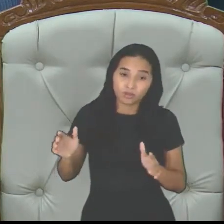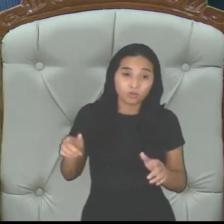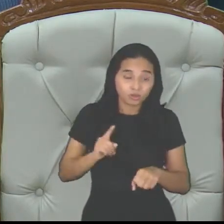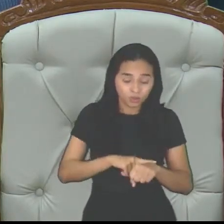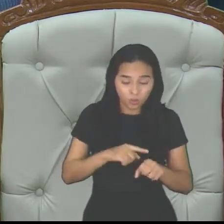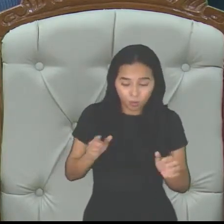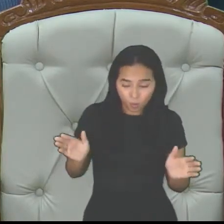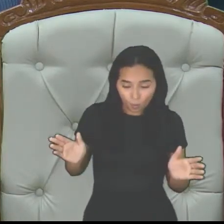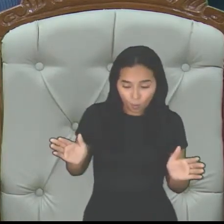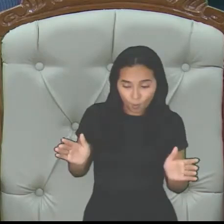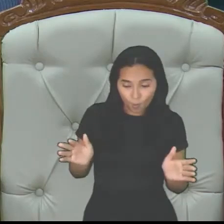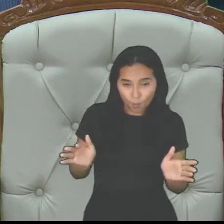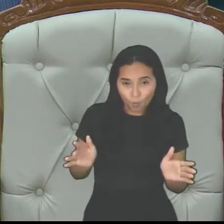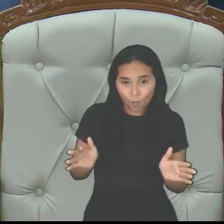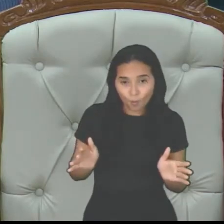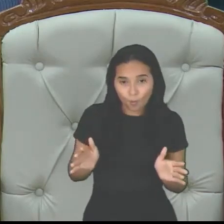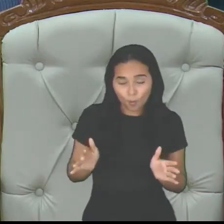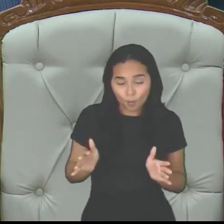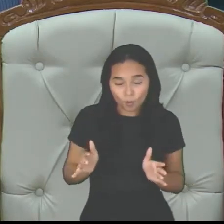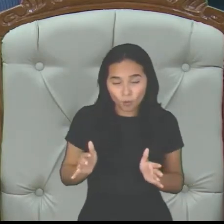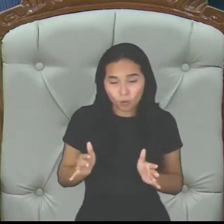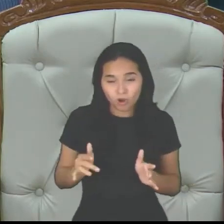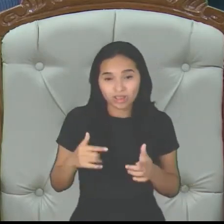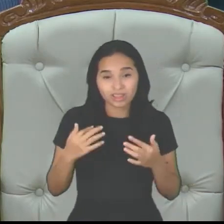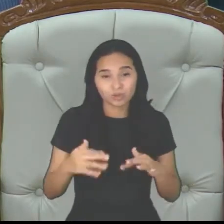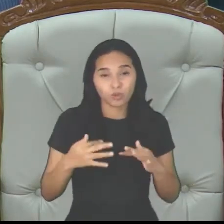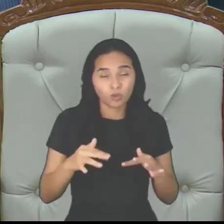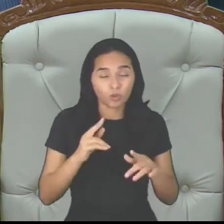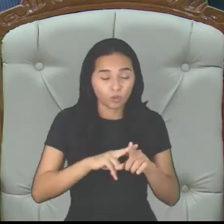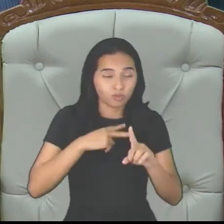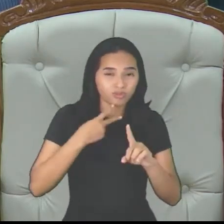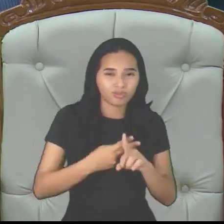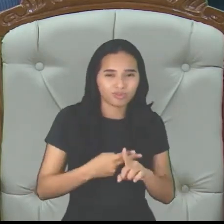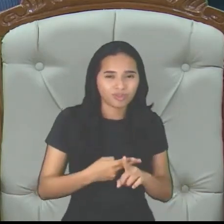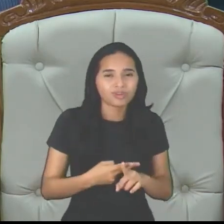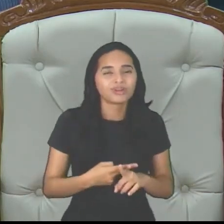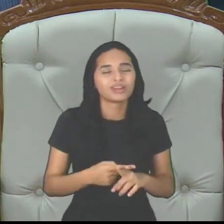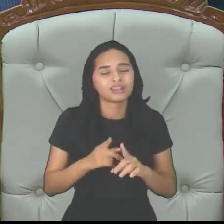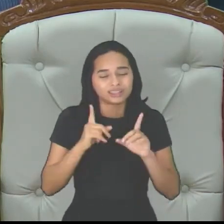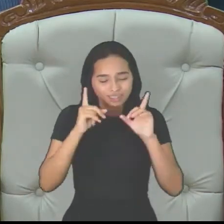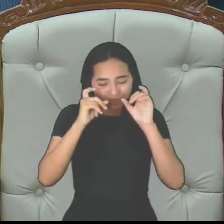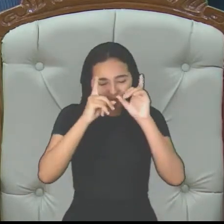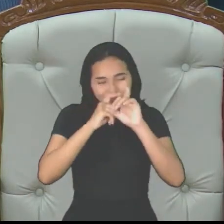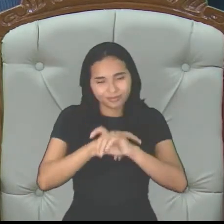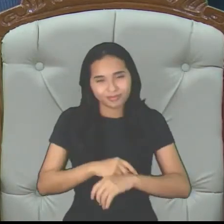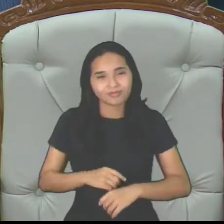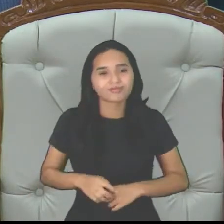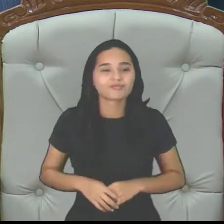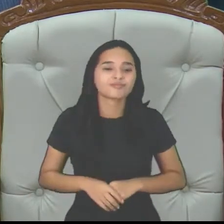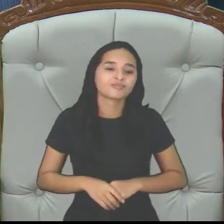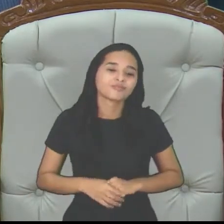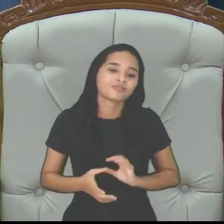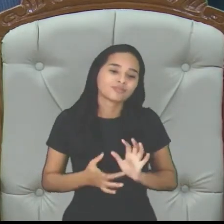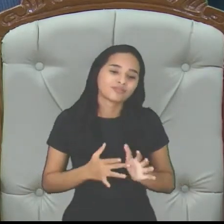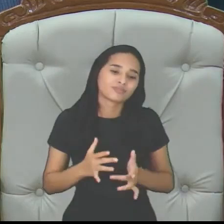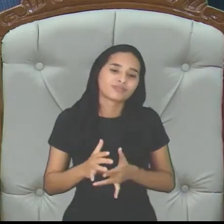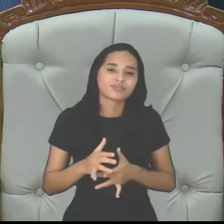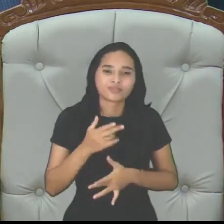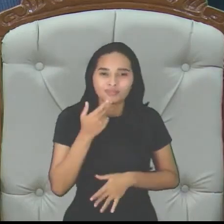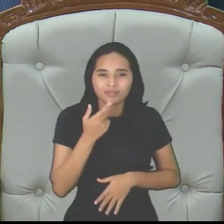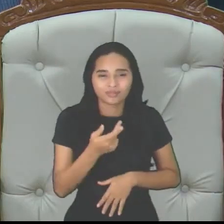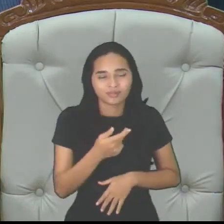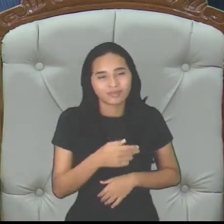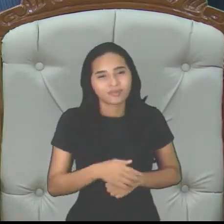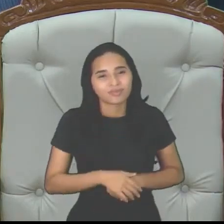aumenta cada vez mais. E é difícil. Jesus está dizendo que quando Jesus